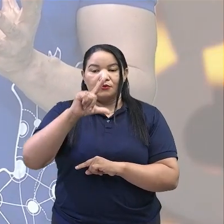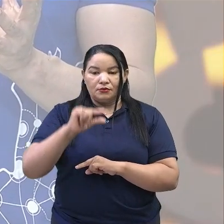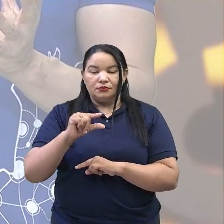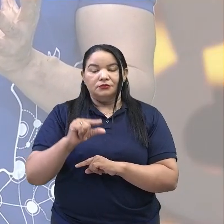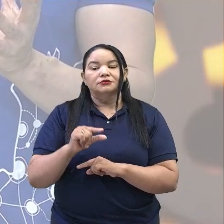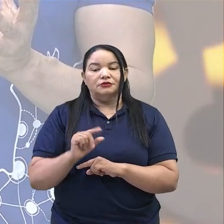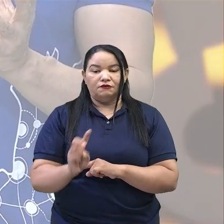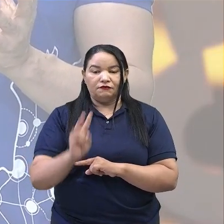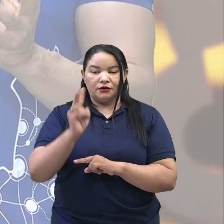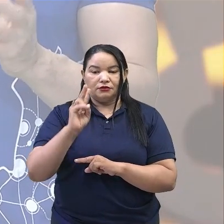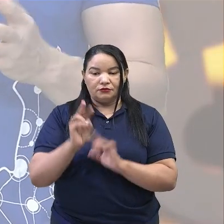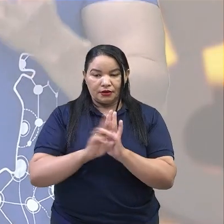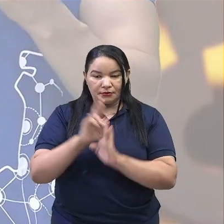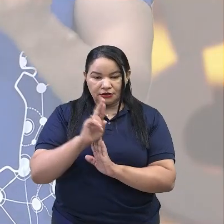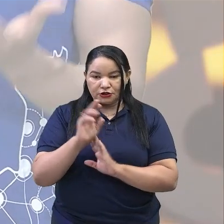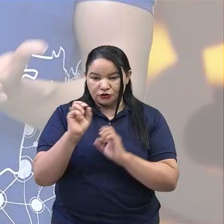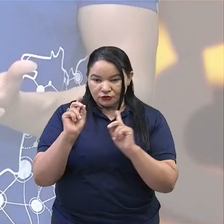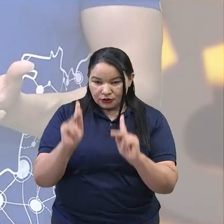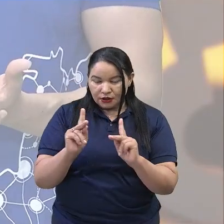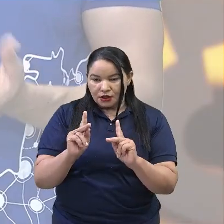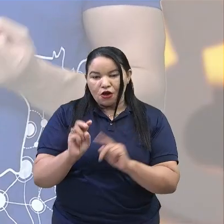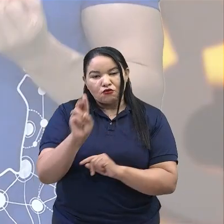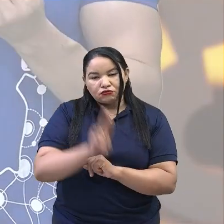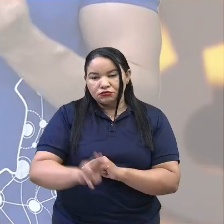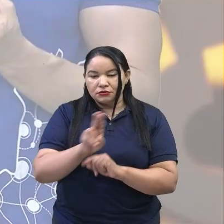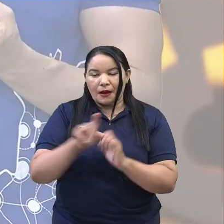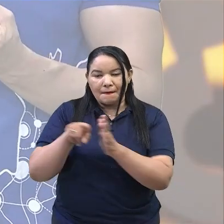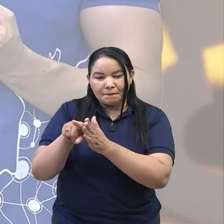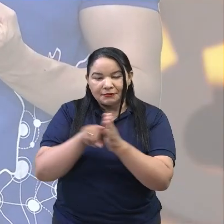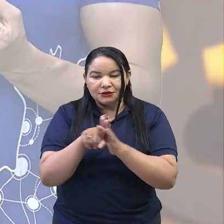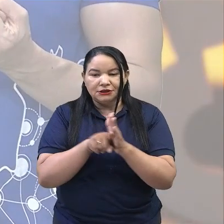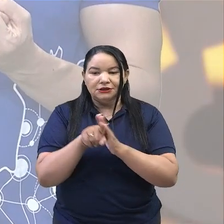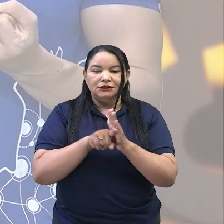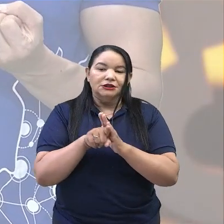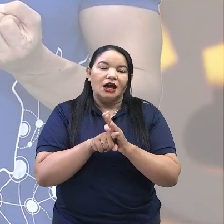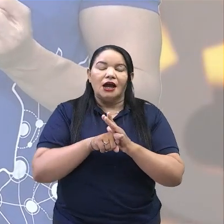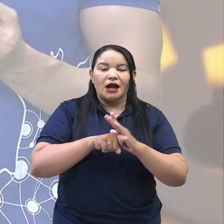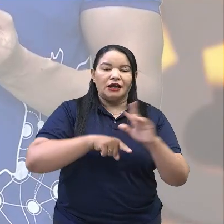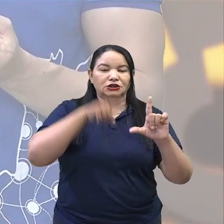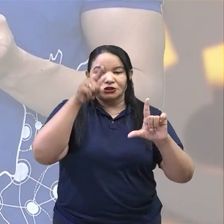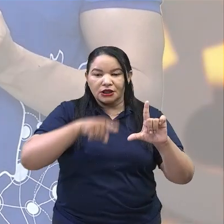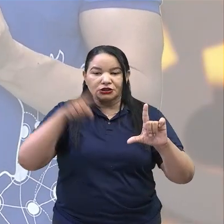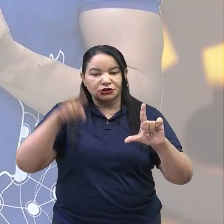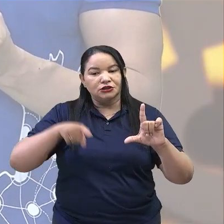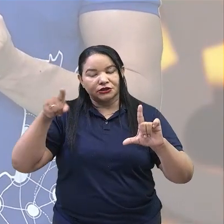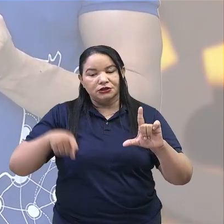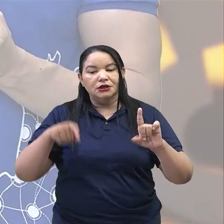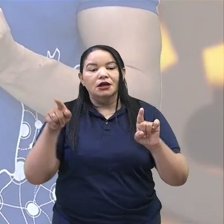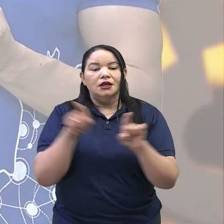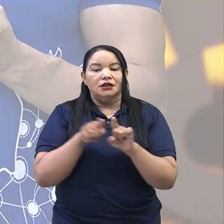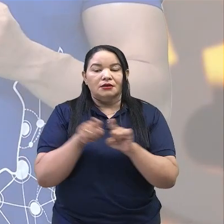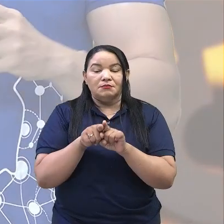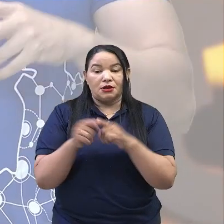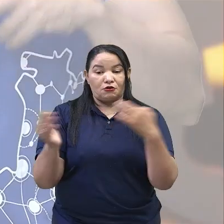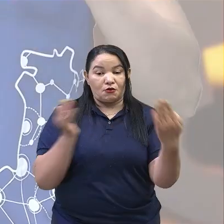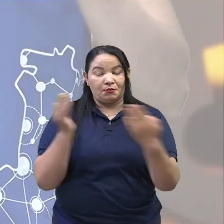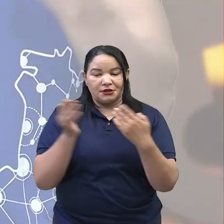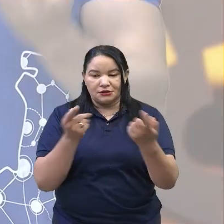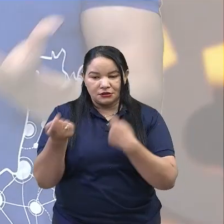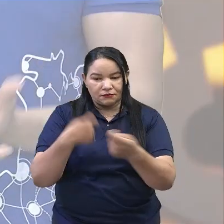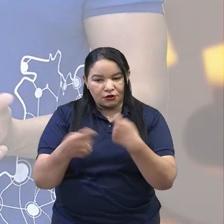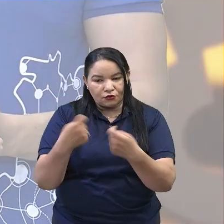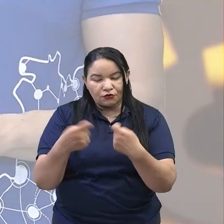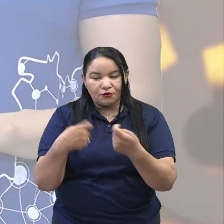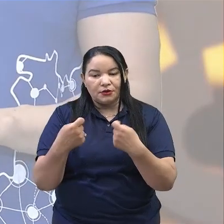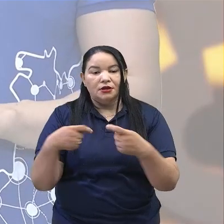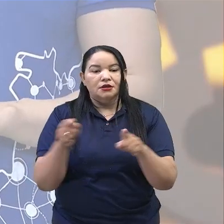que a gente está representando ali. É muito usado em pesquisas estatísticas e também em comparações econômicas. Eu fiz uma